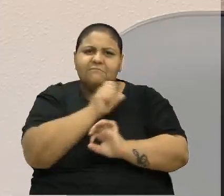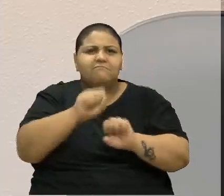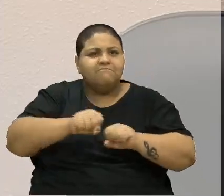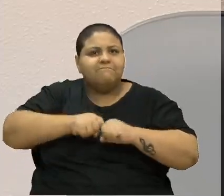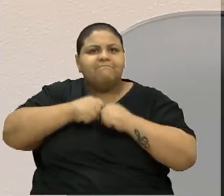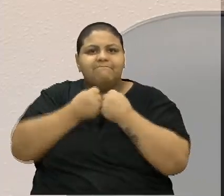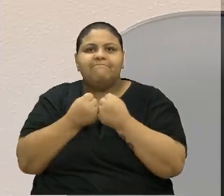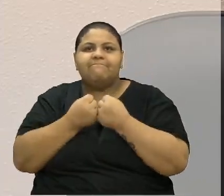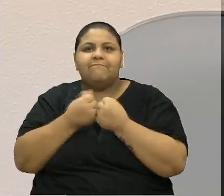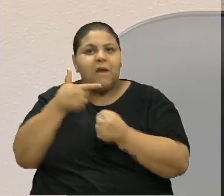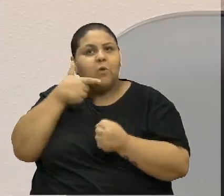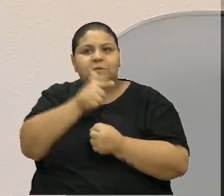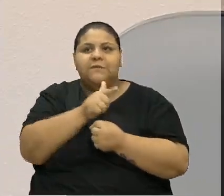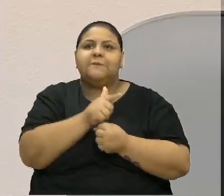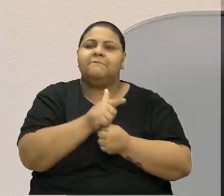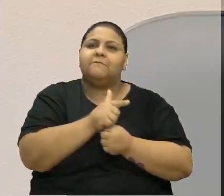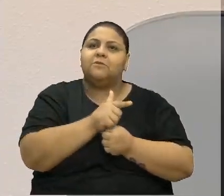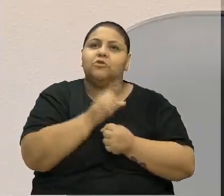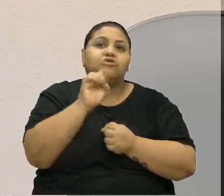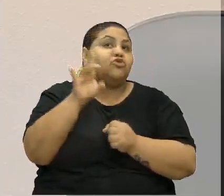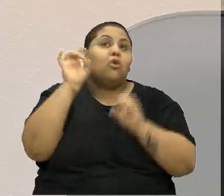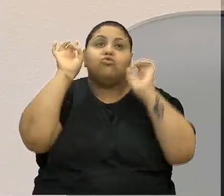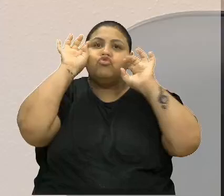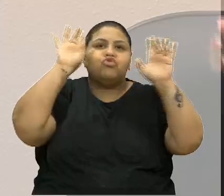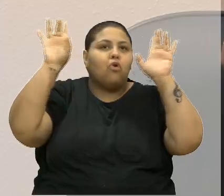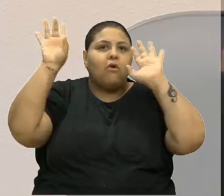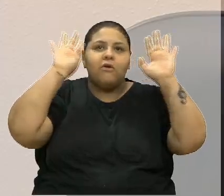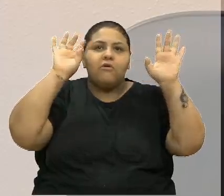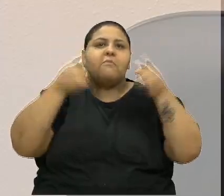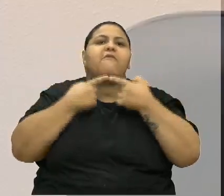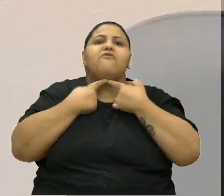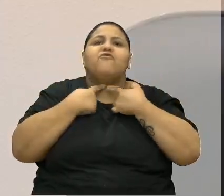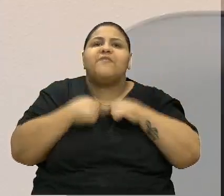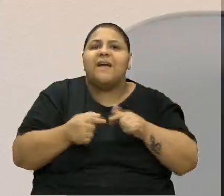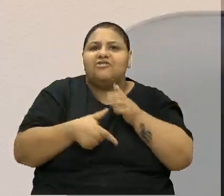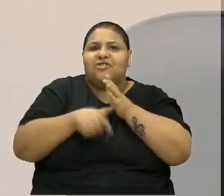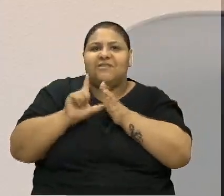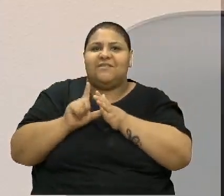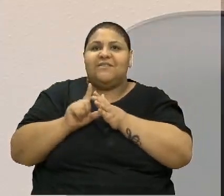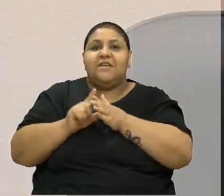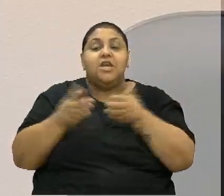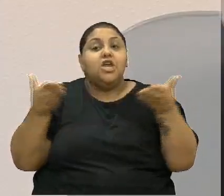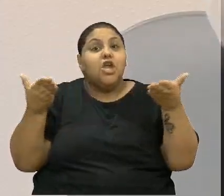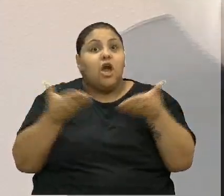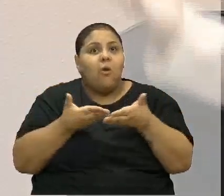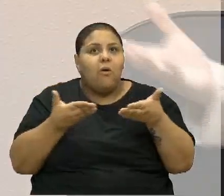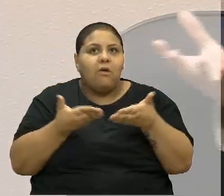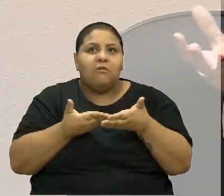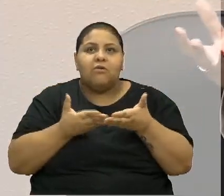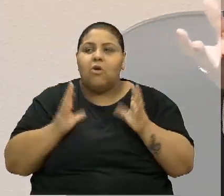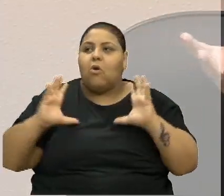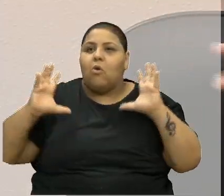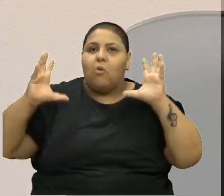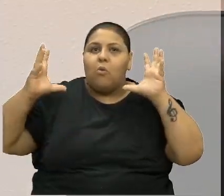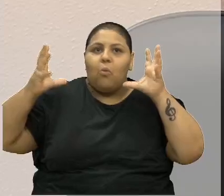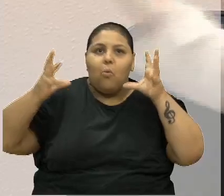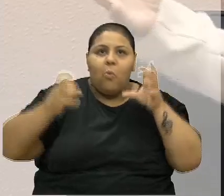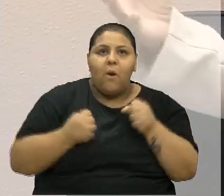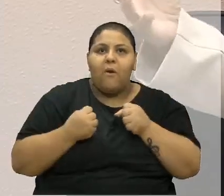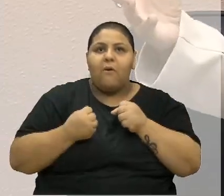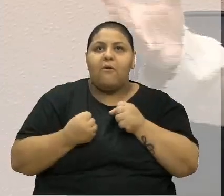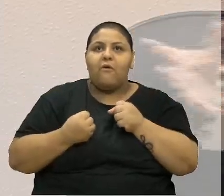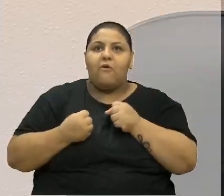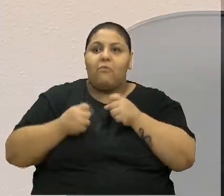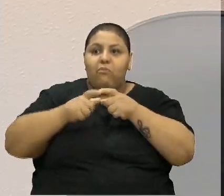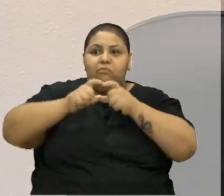enfrentadas para se chegar nisso, né? Era só um sonho, era só uma vontade de fazer algo. E olha o quanto, né? Quão